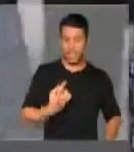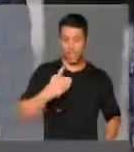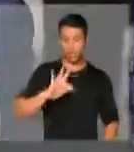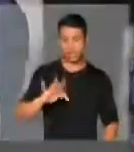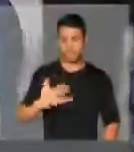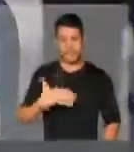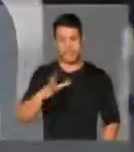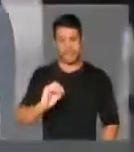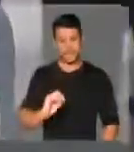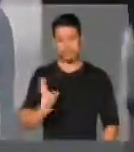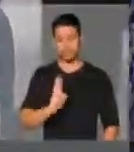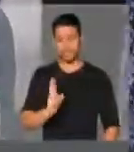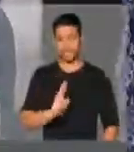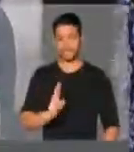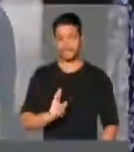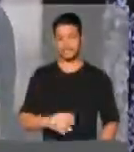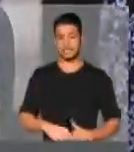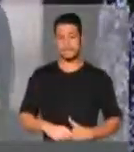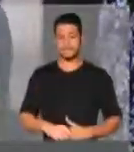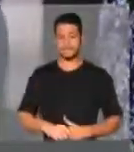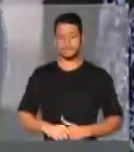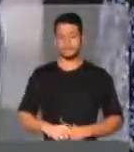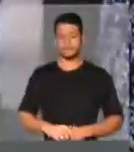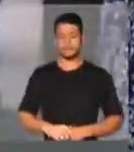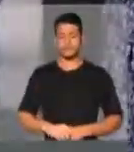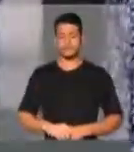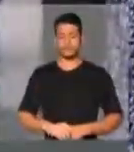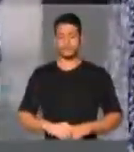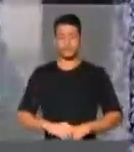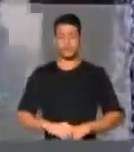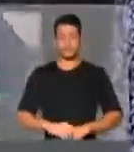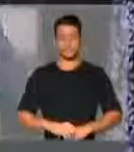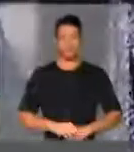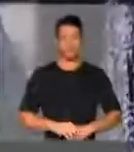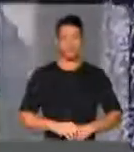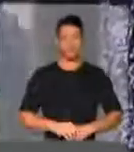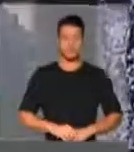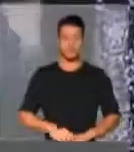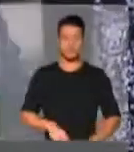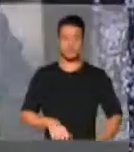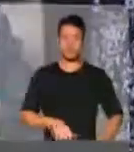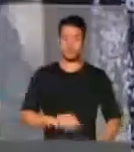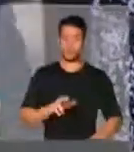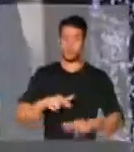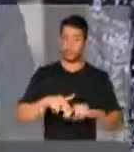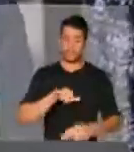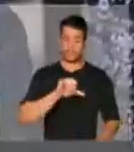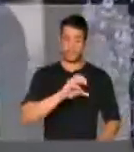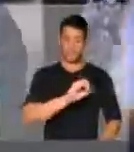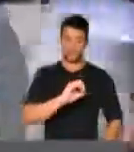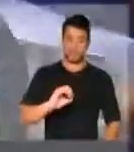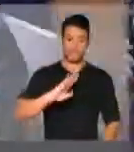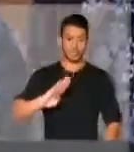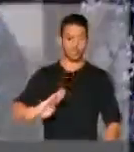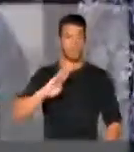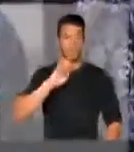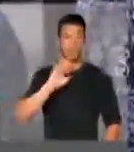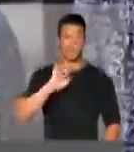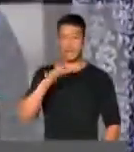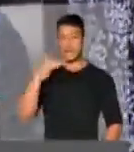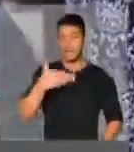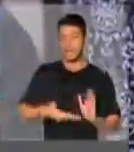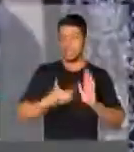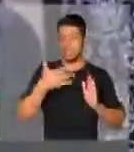R$1 trilhão do povo mais pobre. Do 1 trilhão e 70 bi, 900 bilhões de reais é para quem ganha